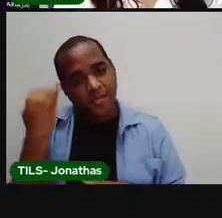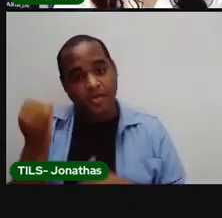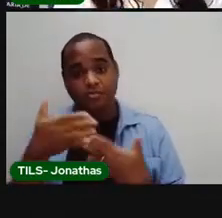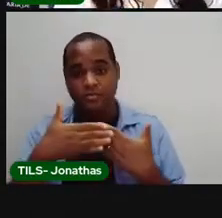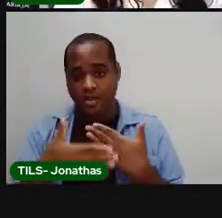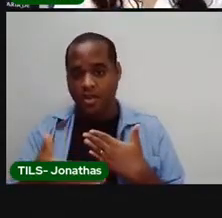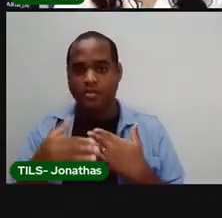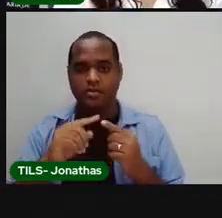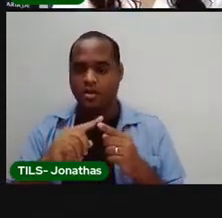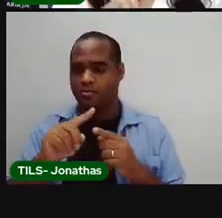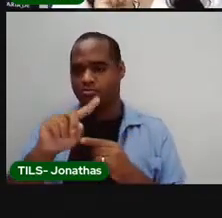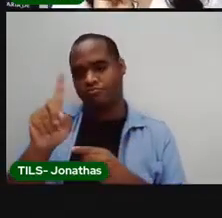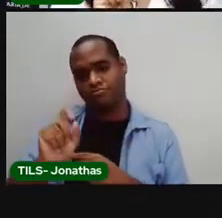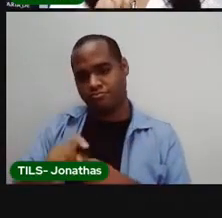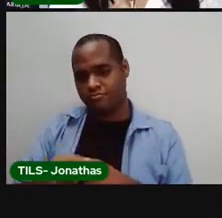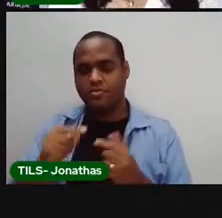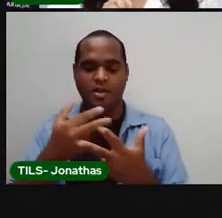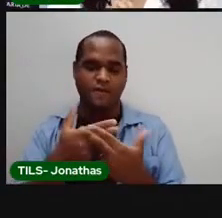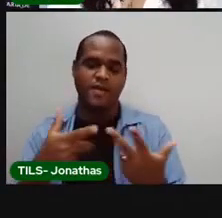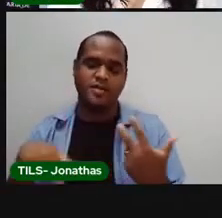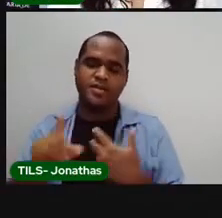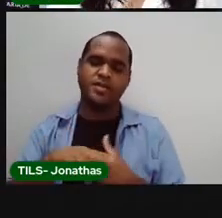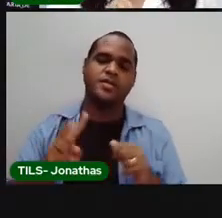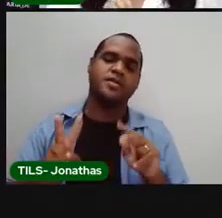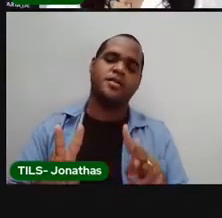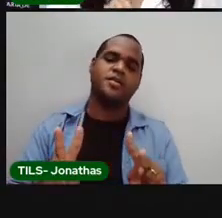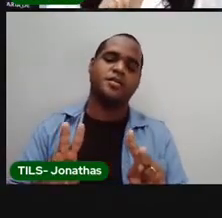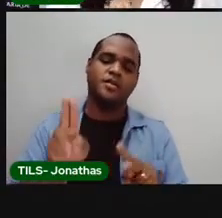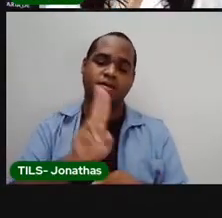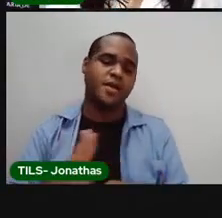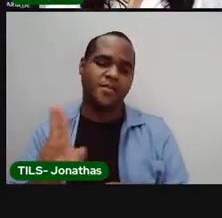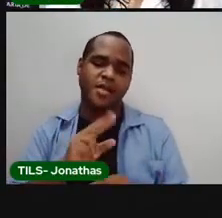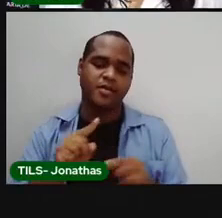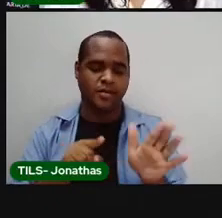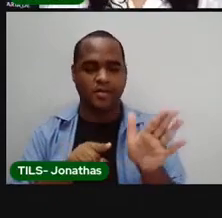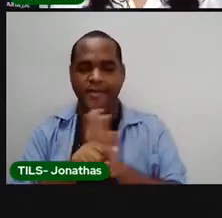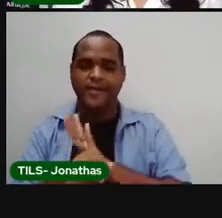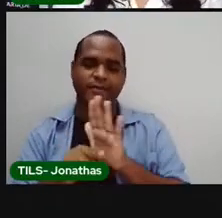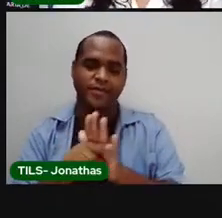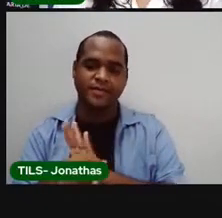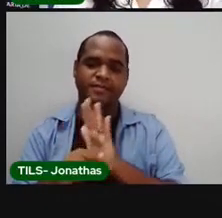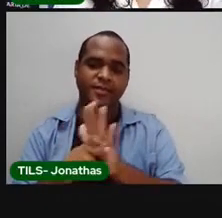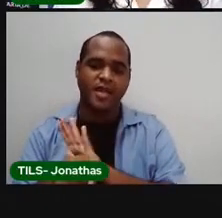de interrogação é sempre para uma pergunta.